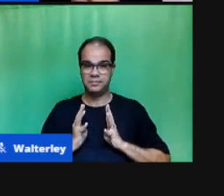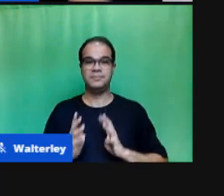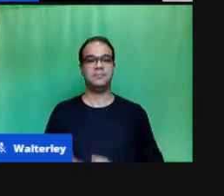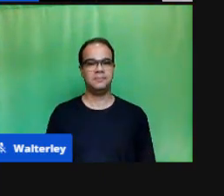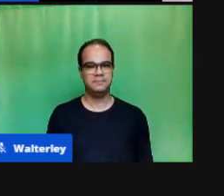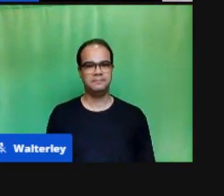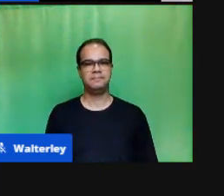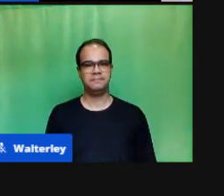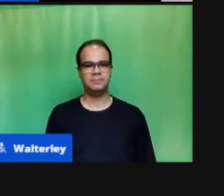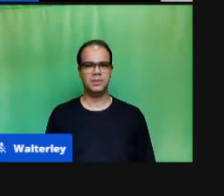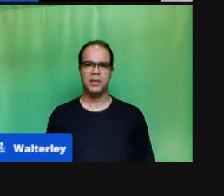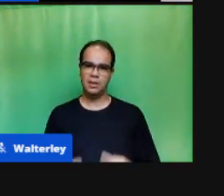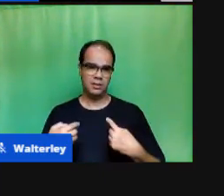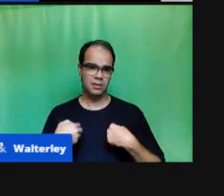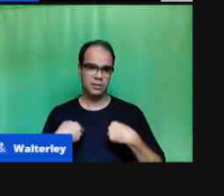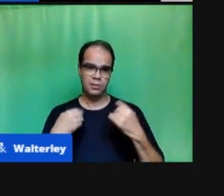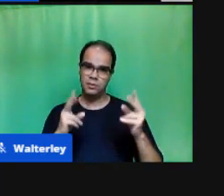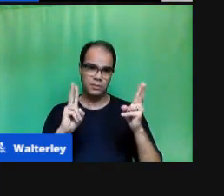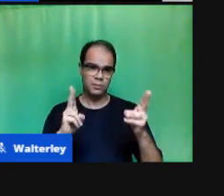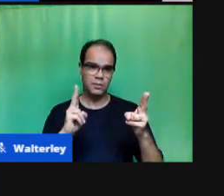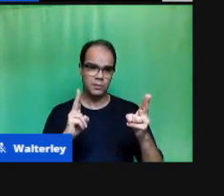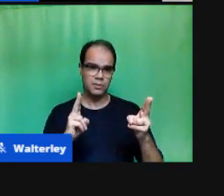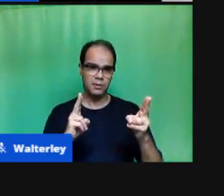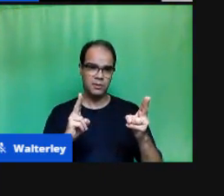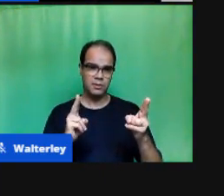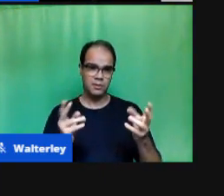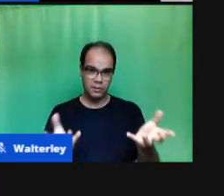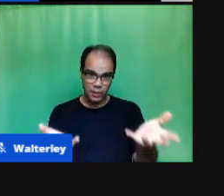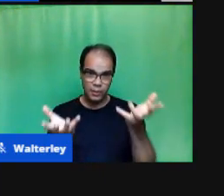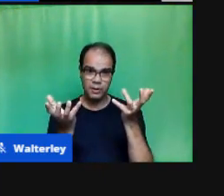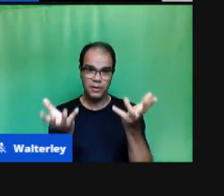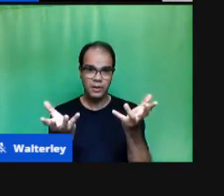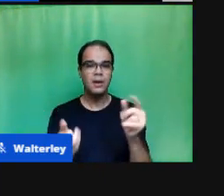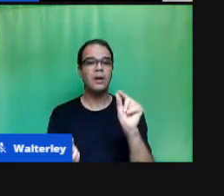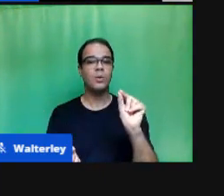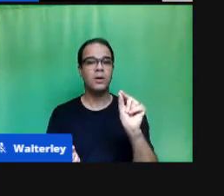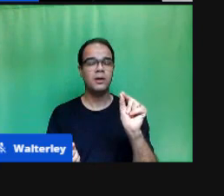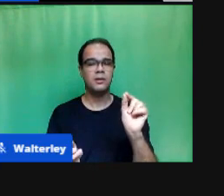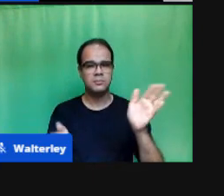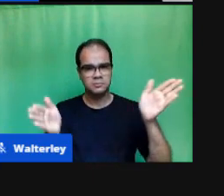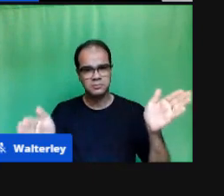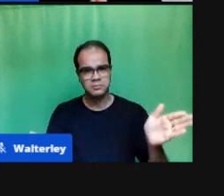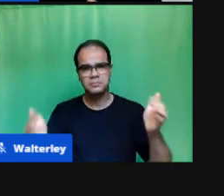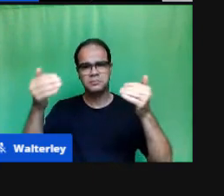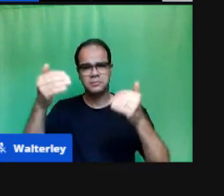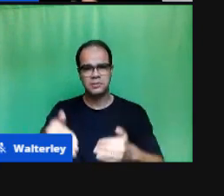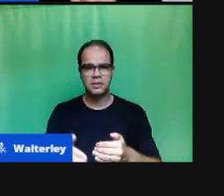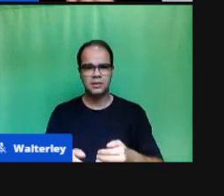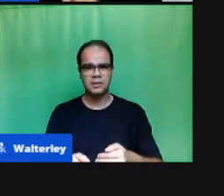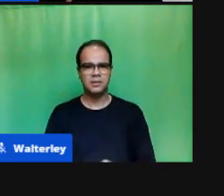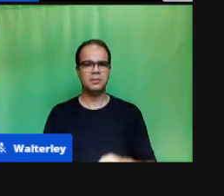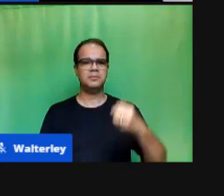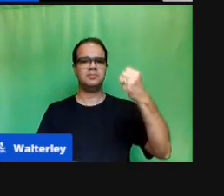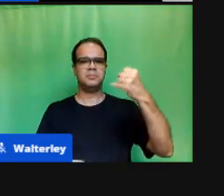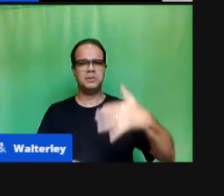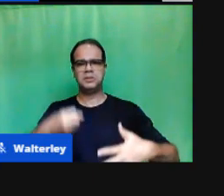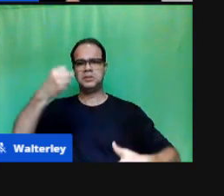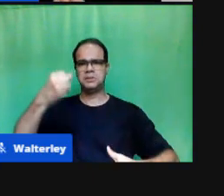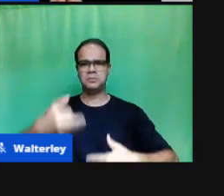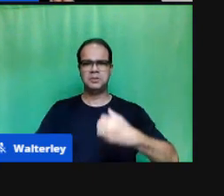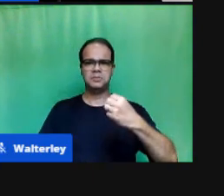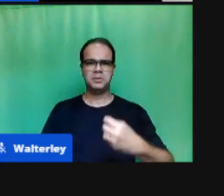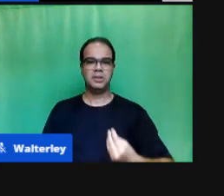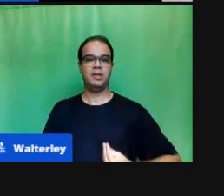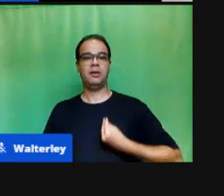de estar trocando com vocês nesse momento. Agora, vocês imaginam as crianças que estão dentro de casa,